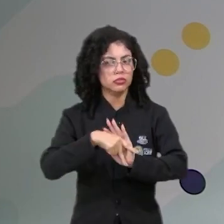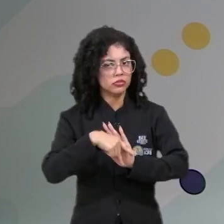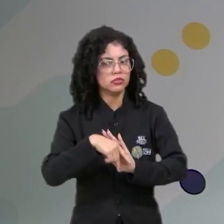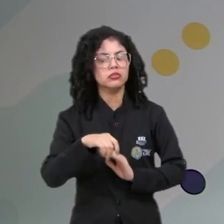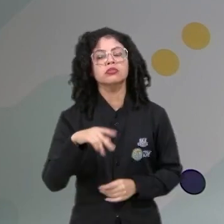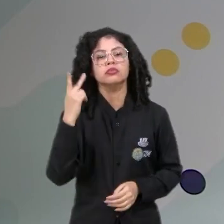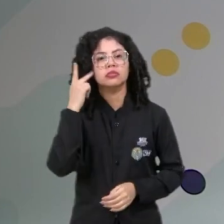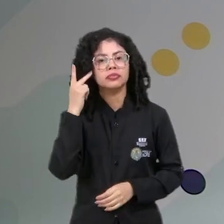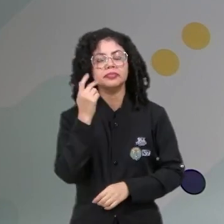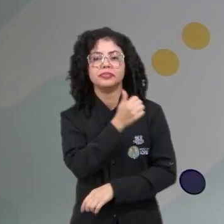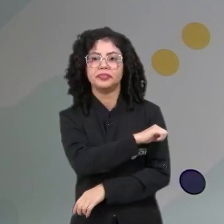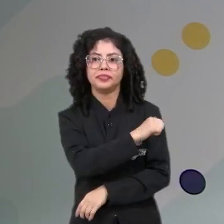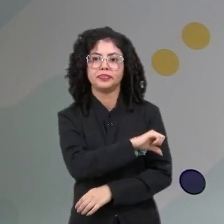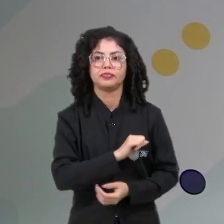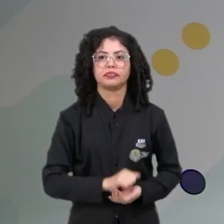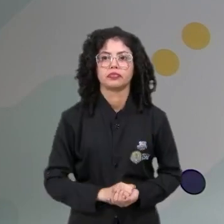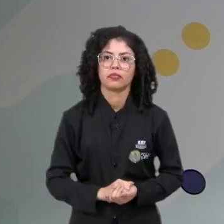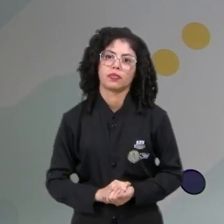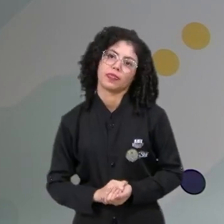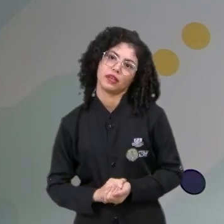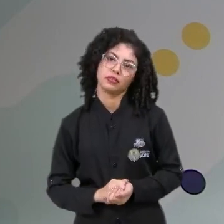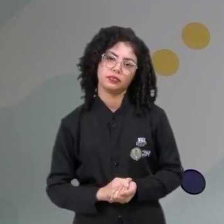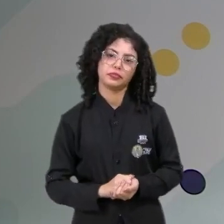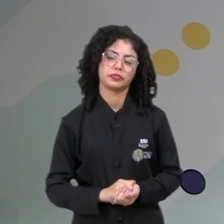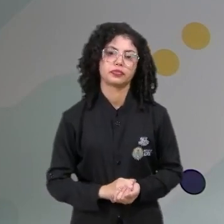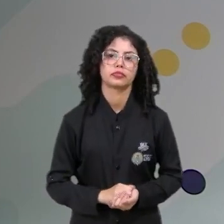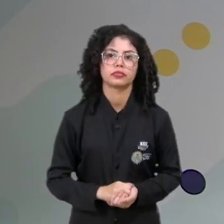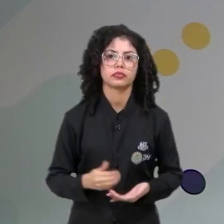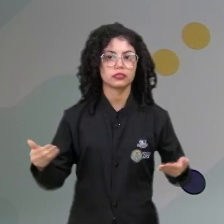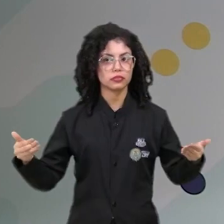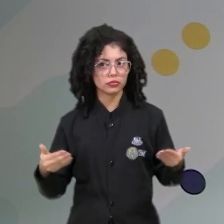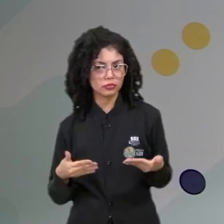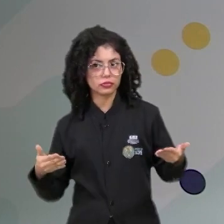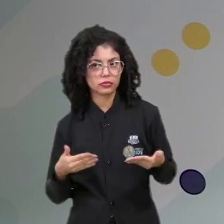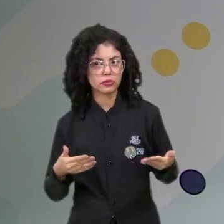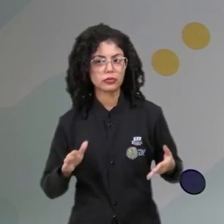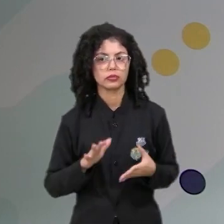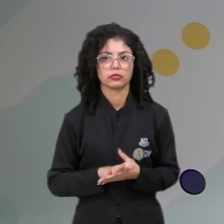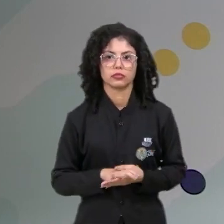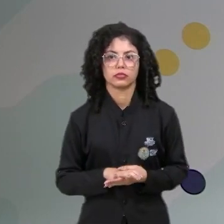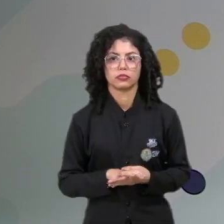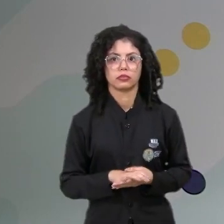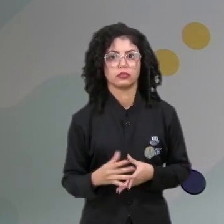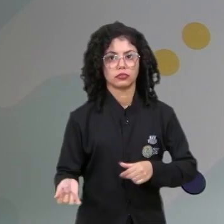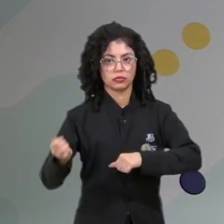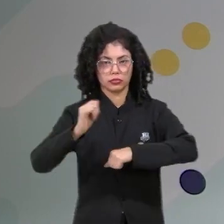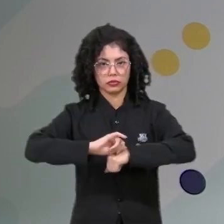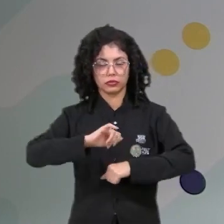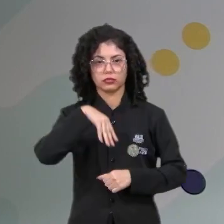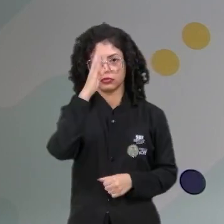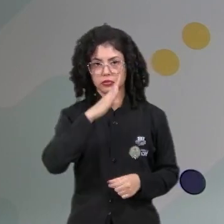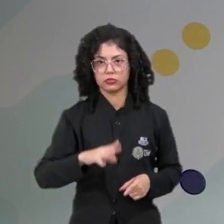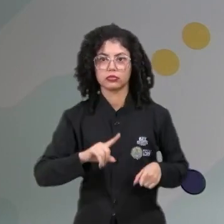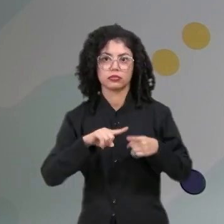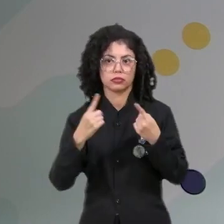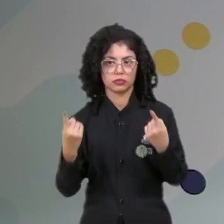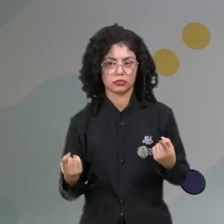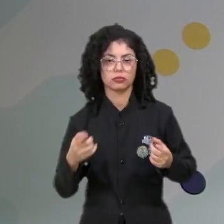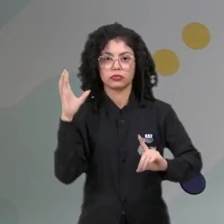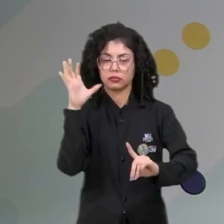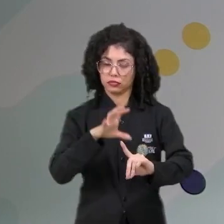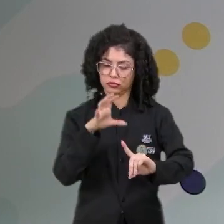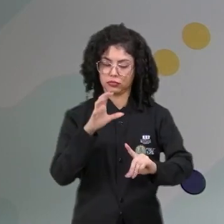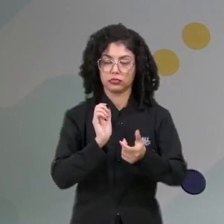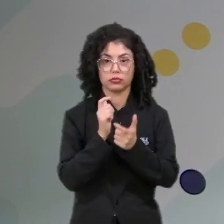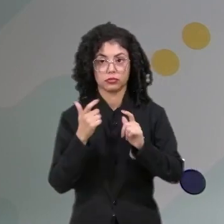Rio de Janeiro não são também, né, na atualidade, capitais do Brasil, porém tem uma